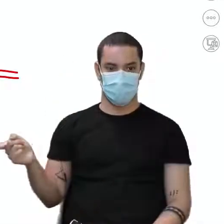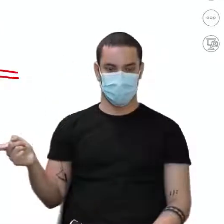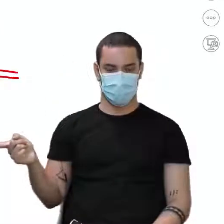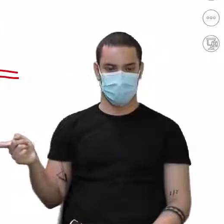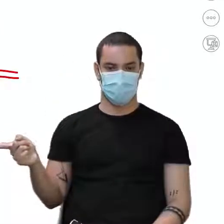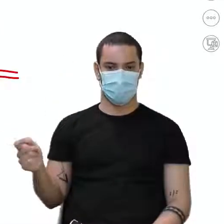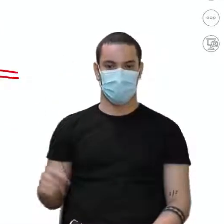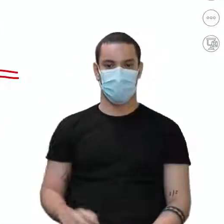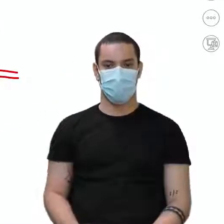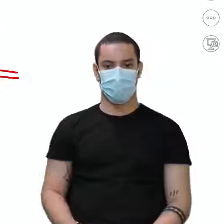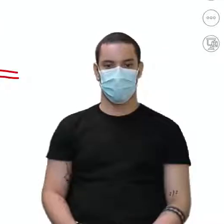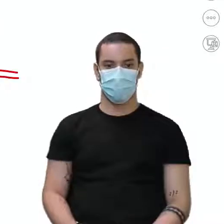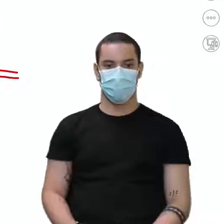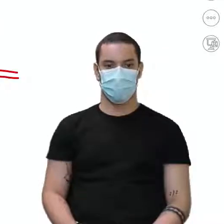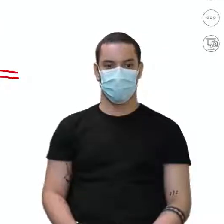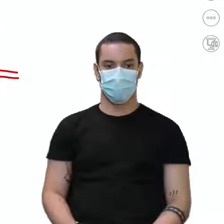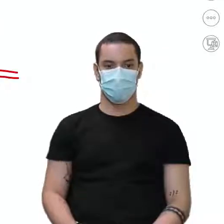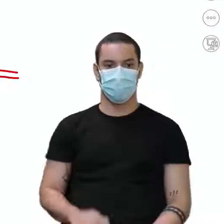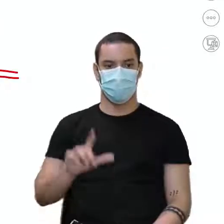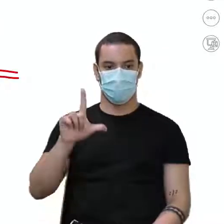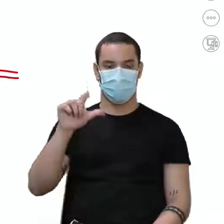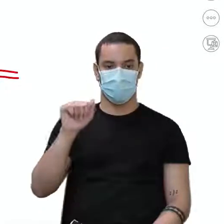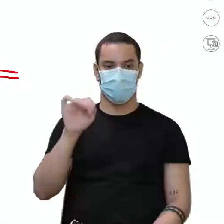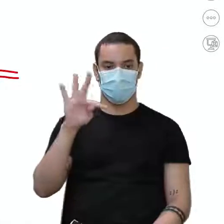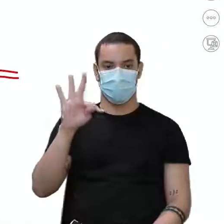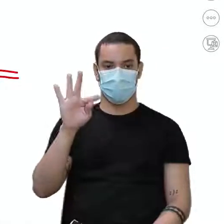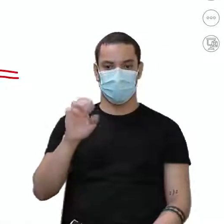Lately, eu estou falando da questão de